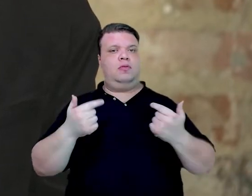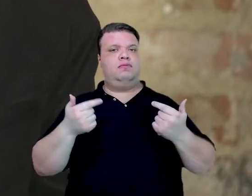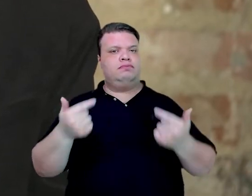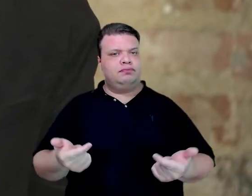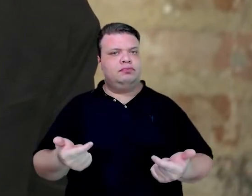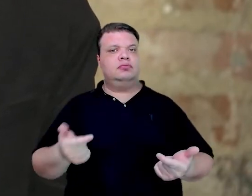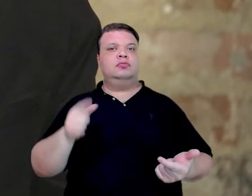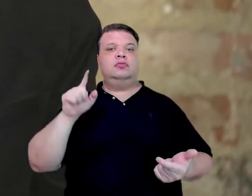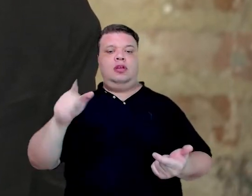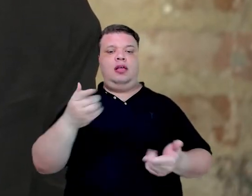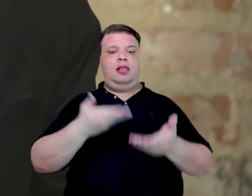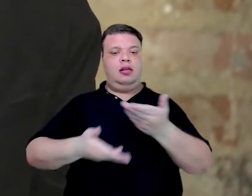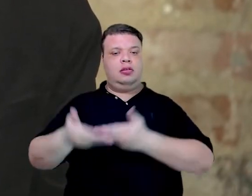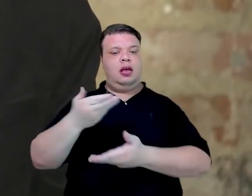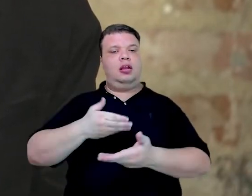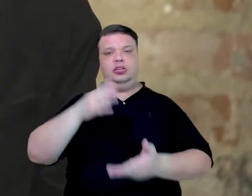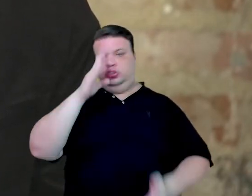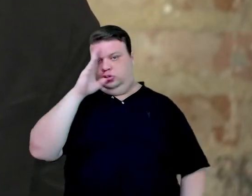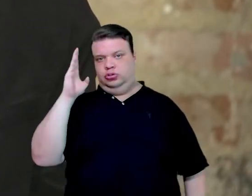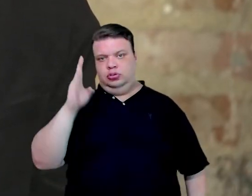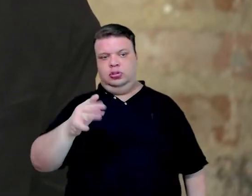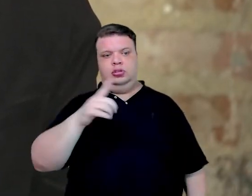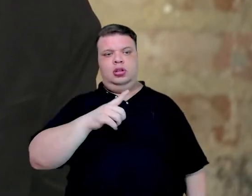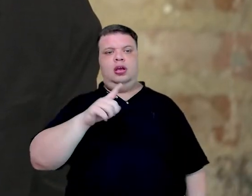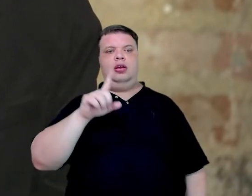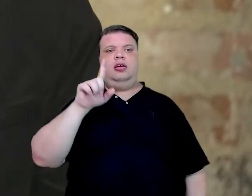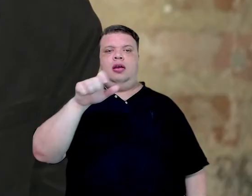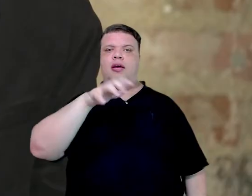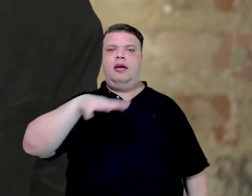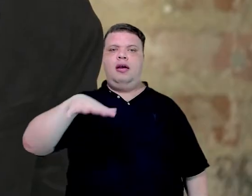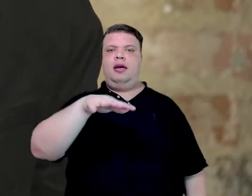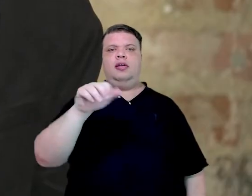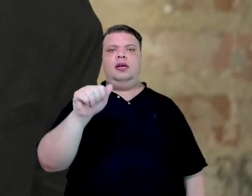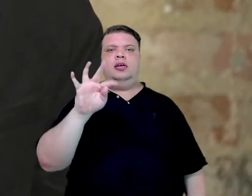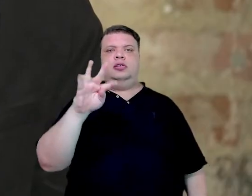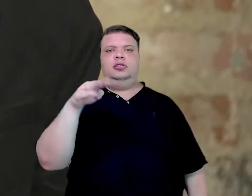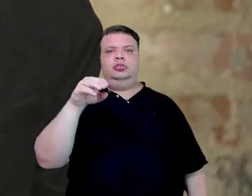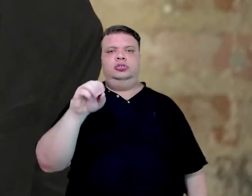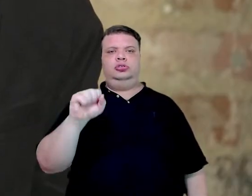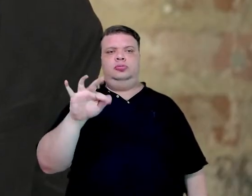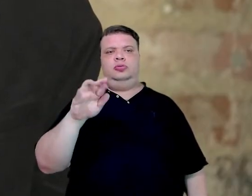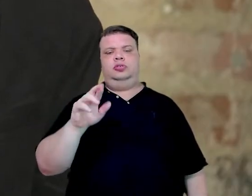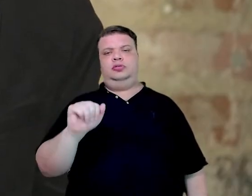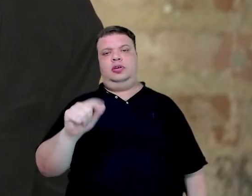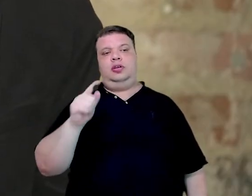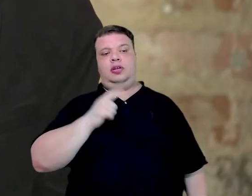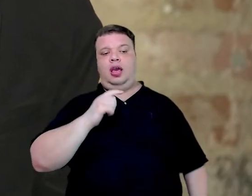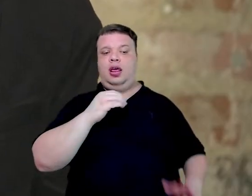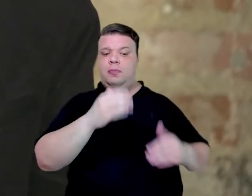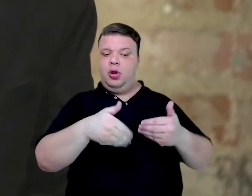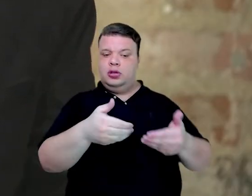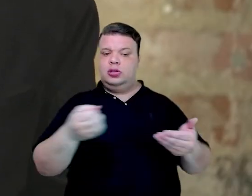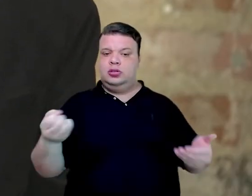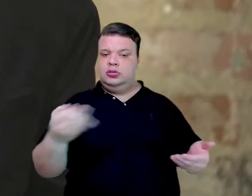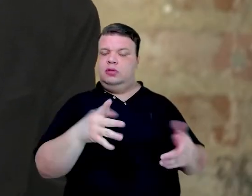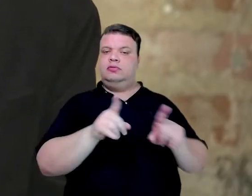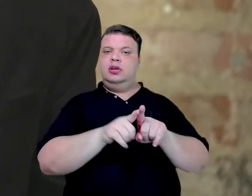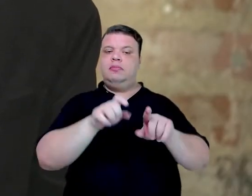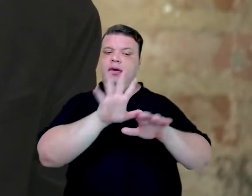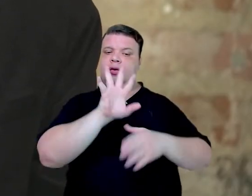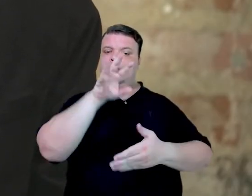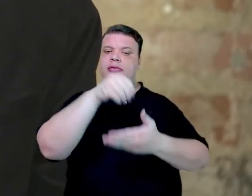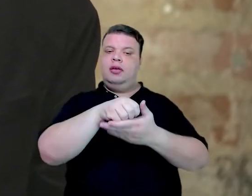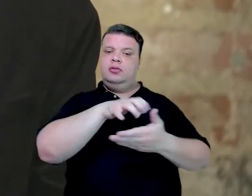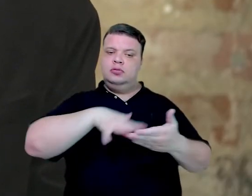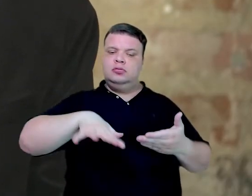novos processos, e dentro desta forma é imprescindível a gente melhorar o conhecimento sobre o clima.